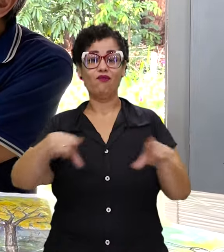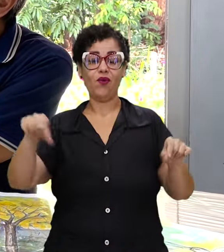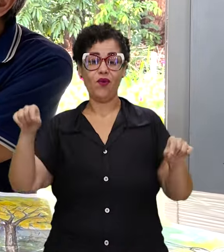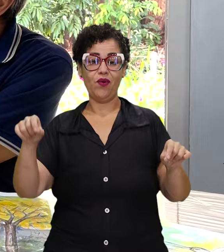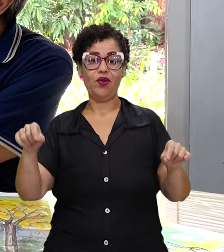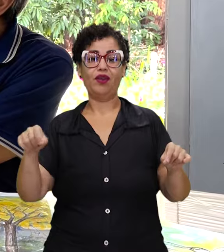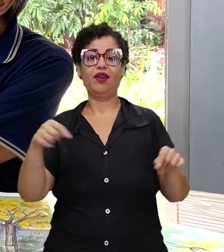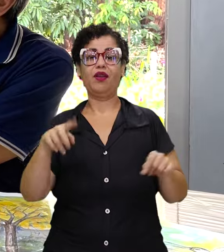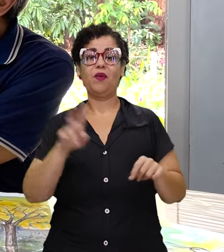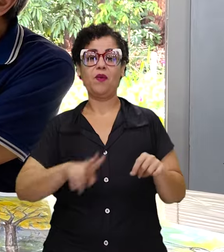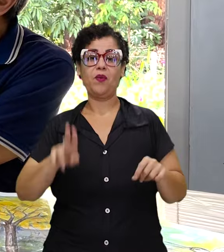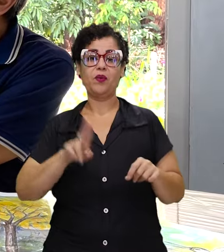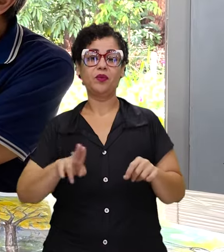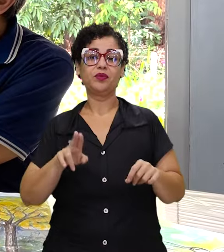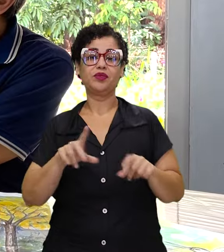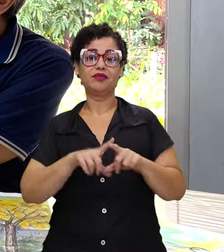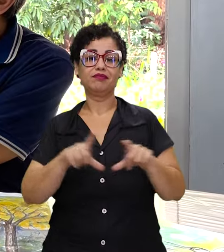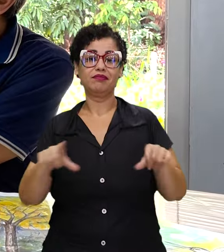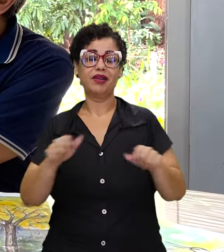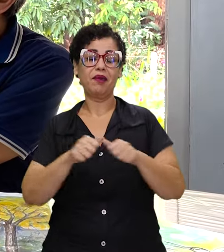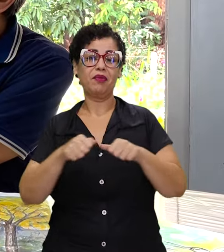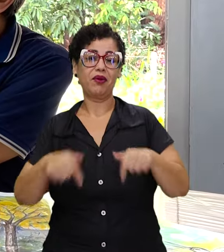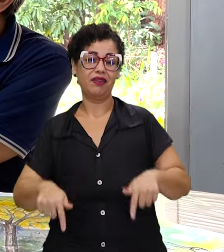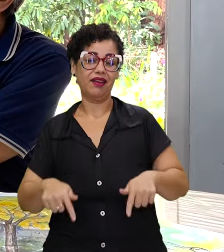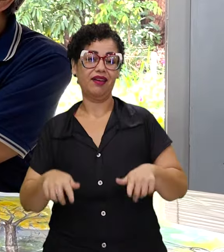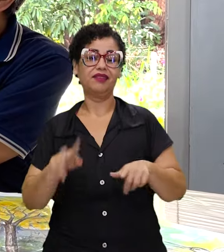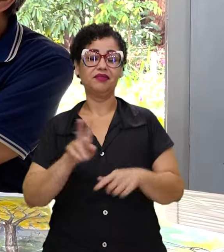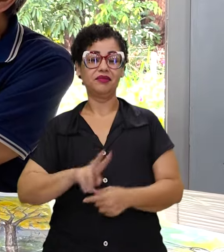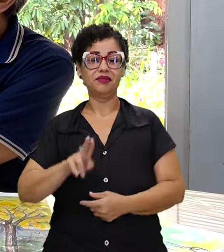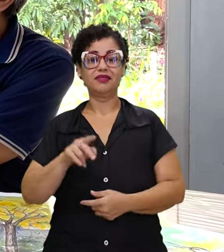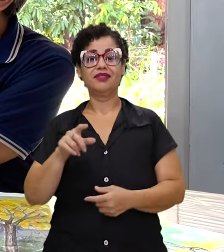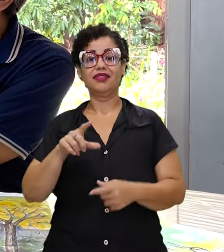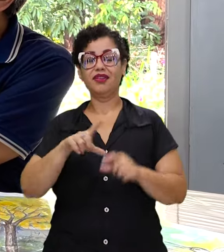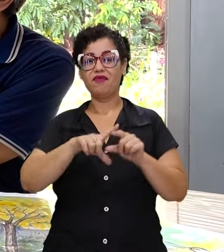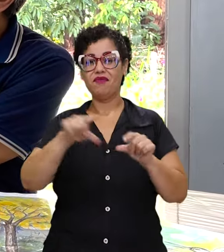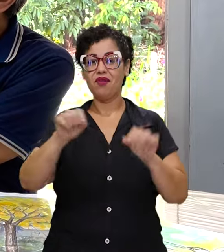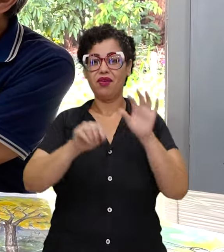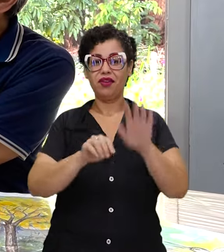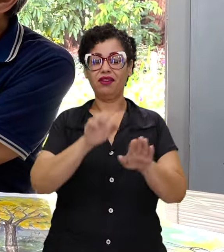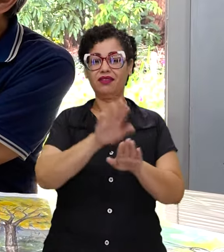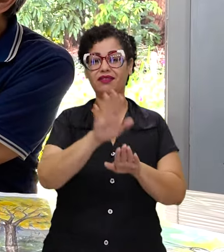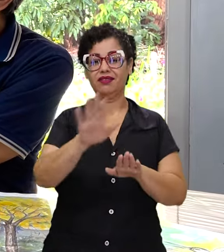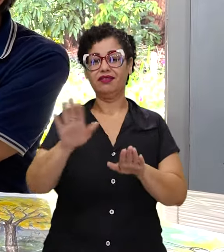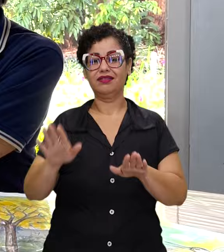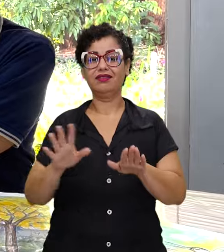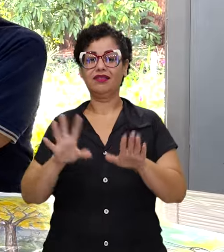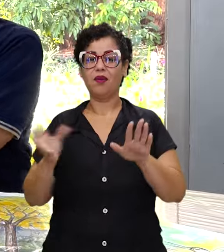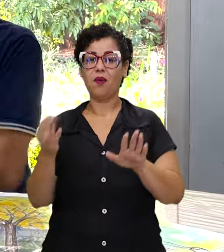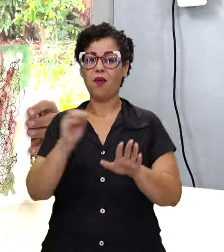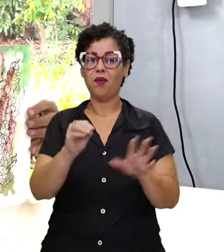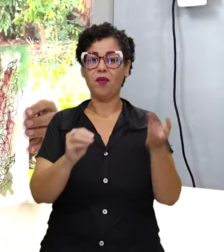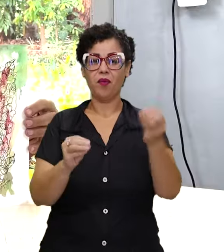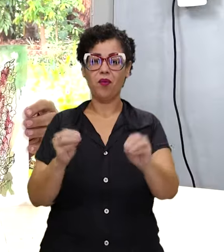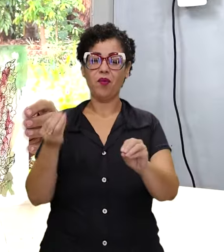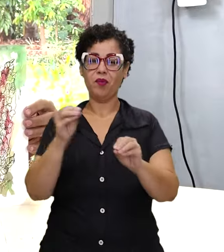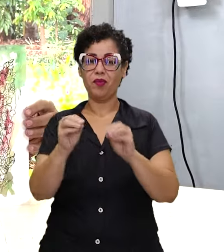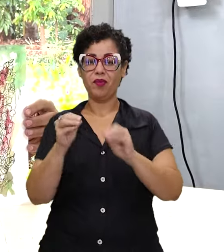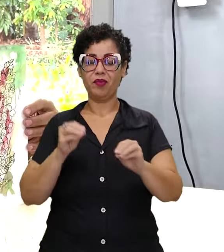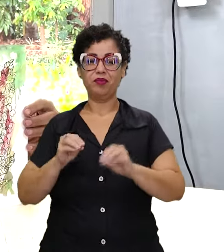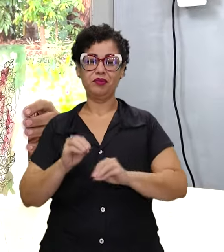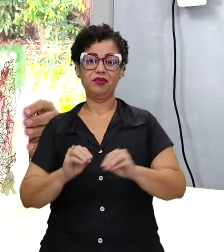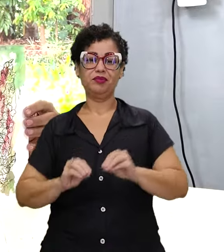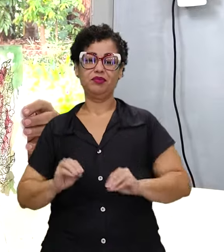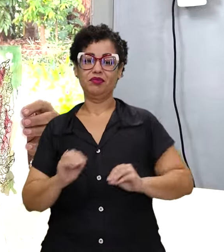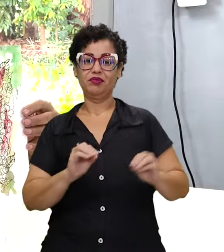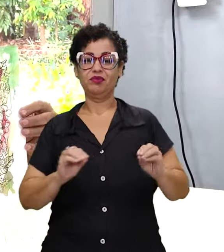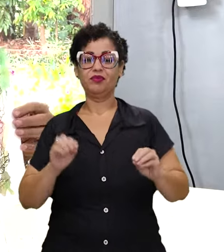uma abordagem bem estilizada da folha e criando uma composição. O que que acontece